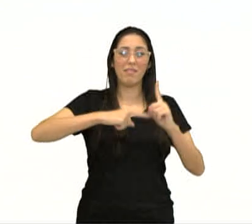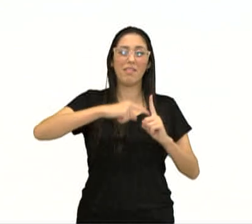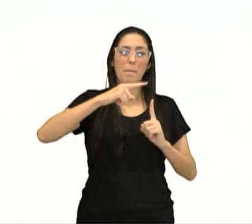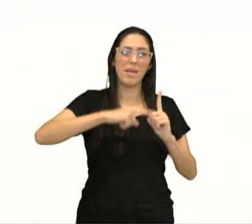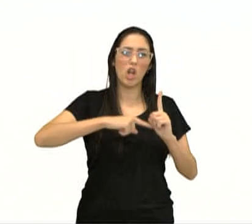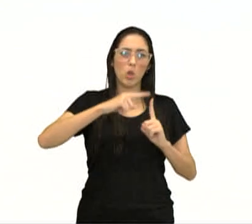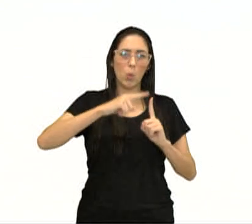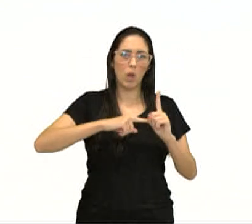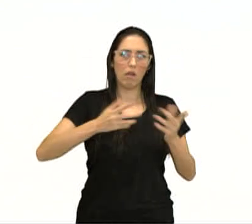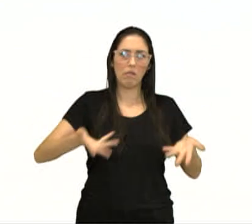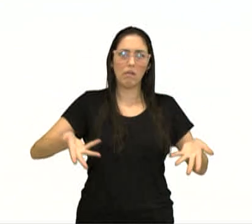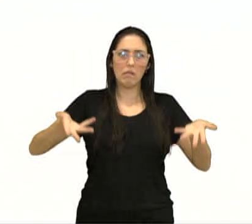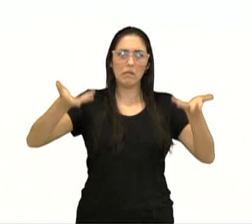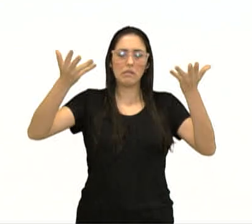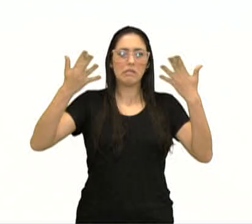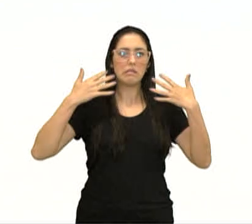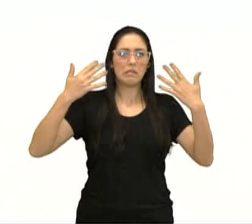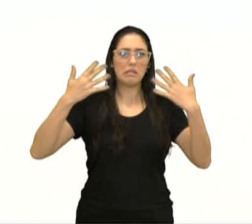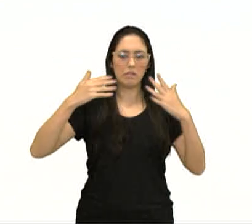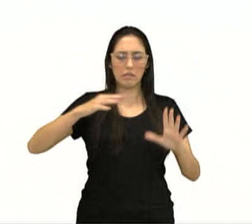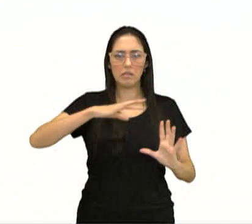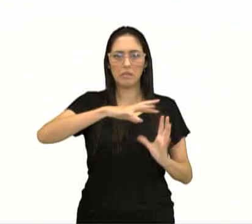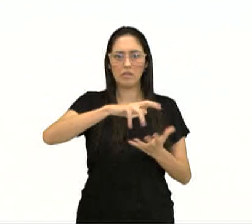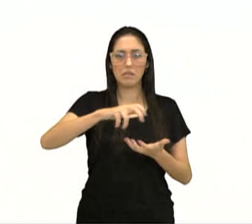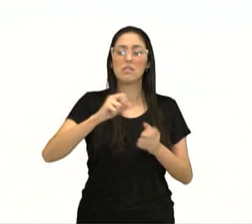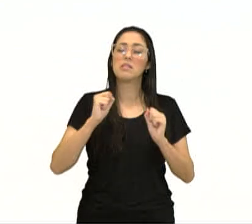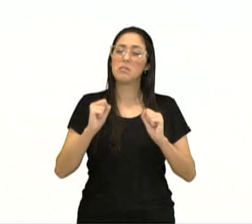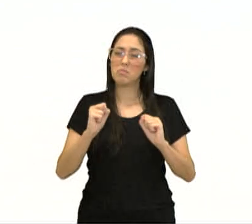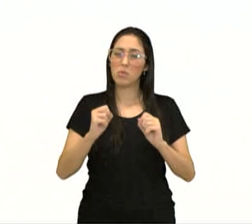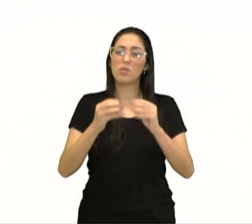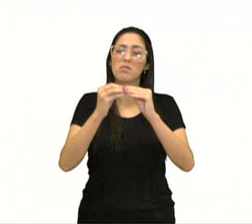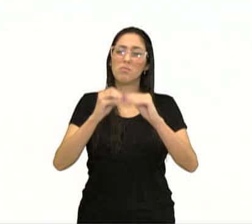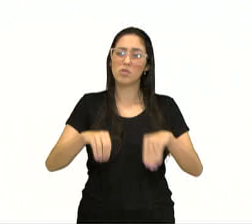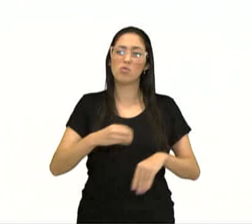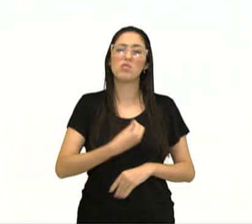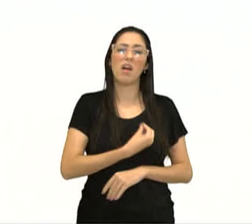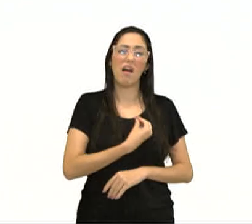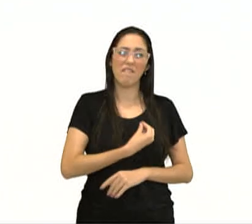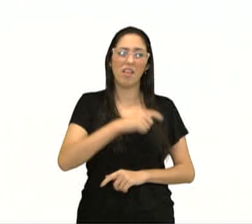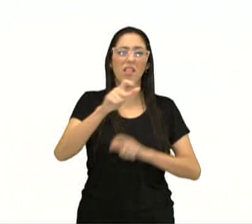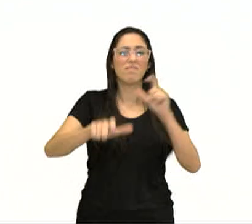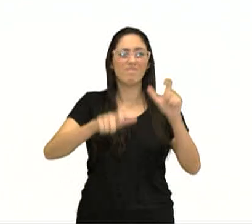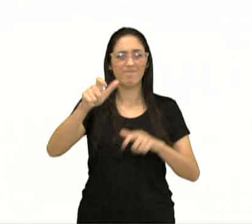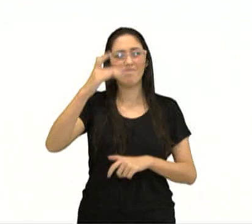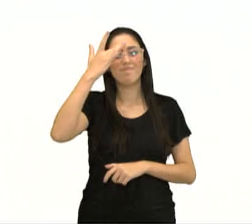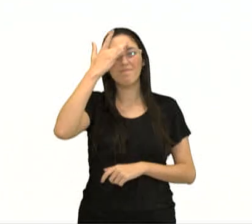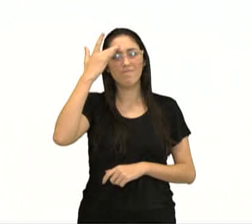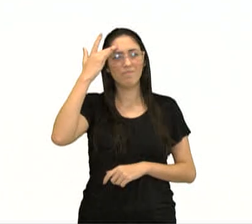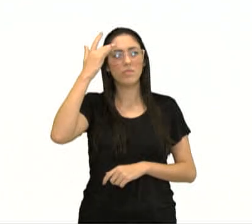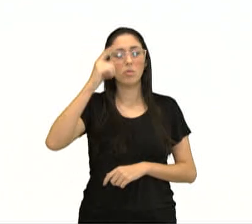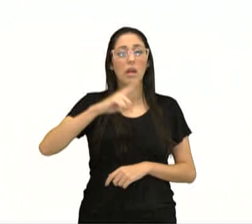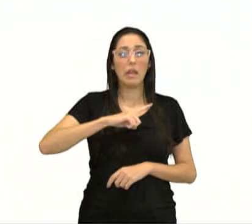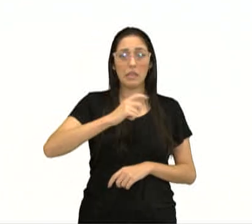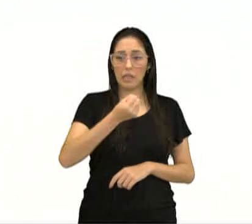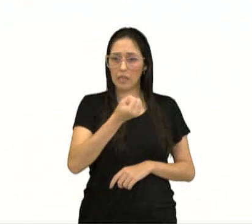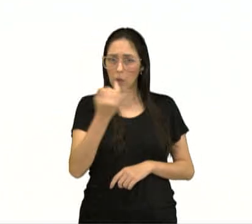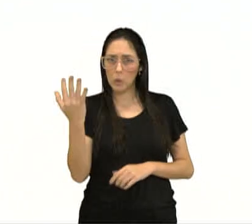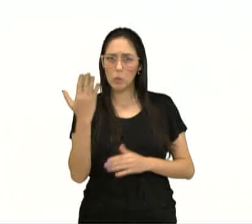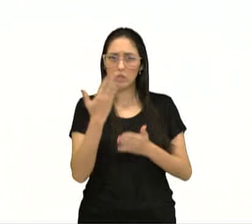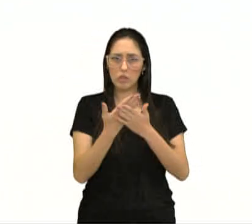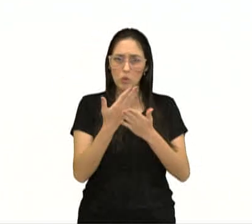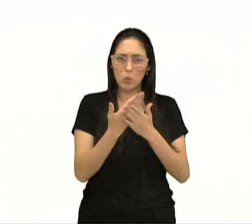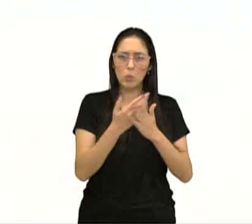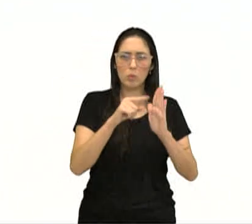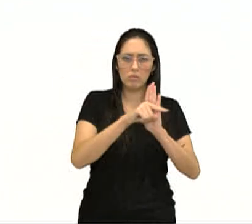planeta e que esse aquecimento global ele prejudica a vida na Terra. E alguns estudos eles indicam que houve